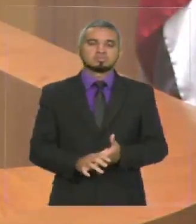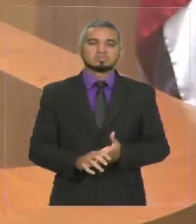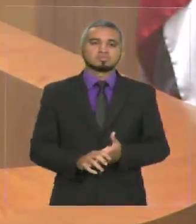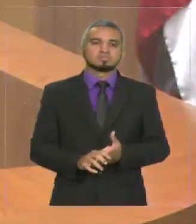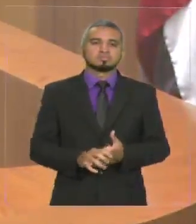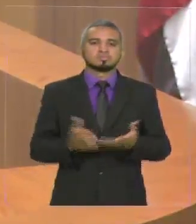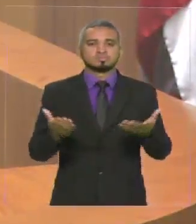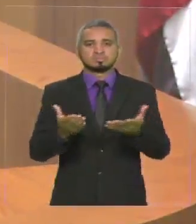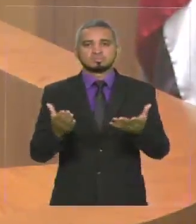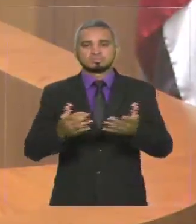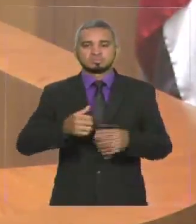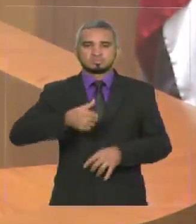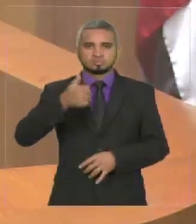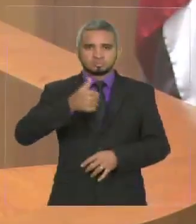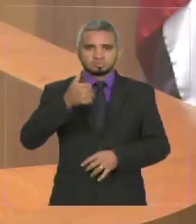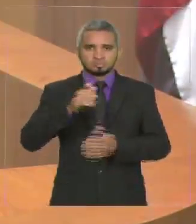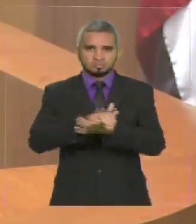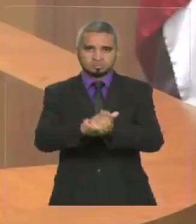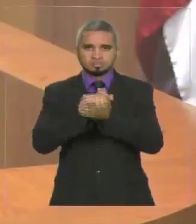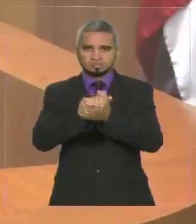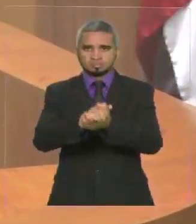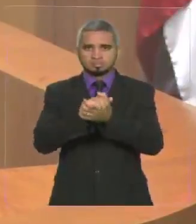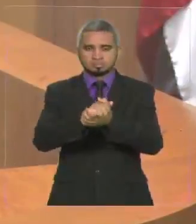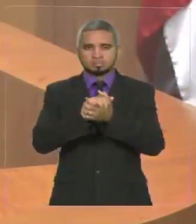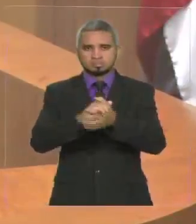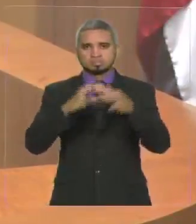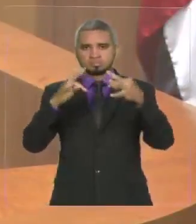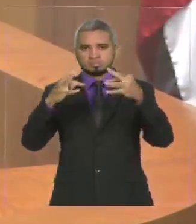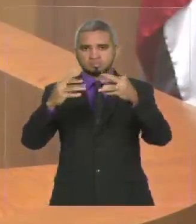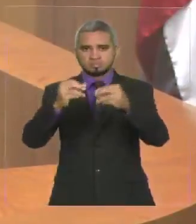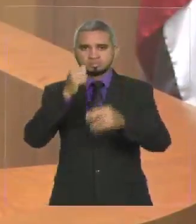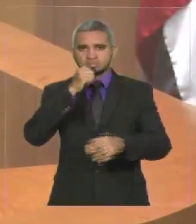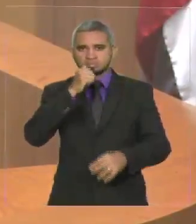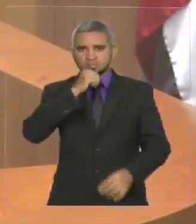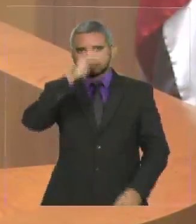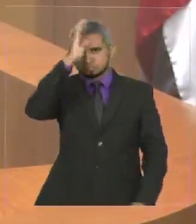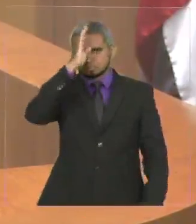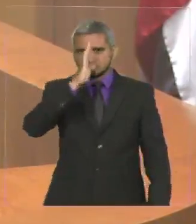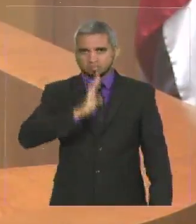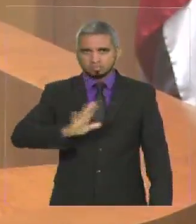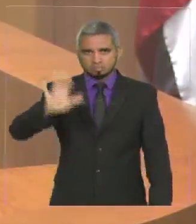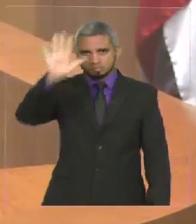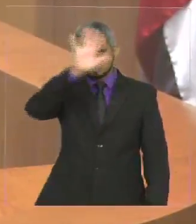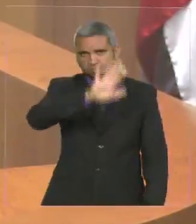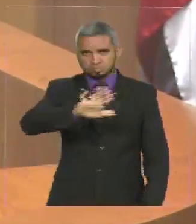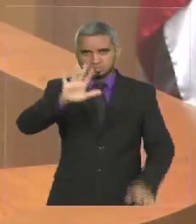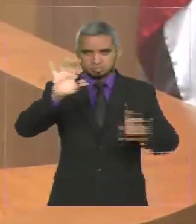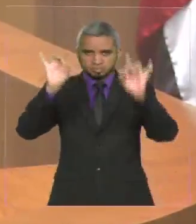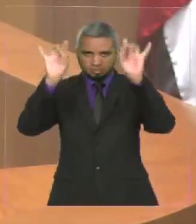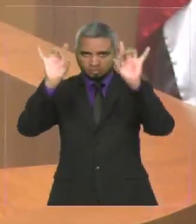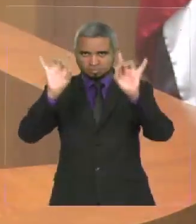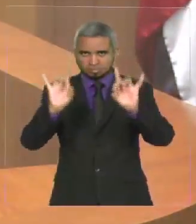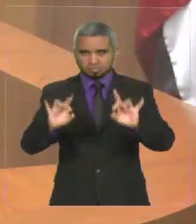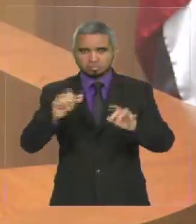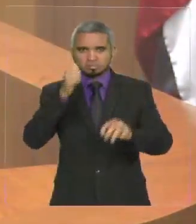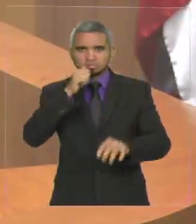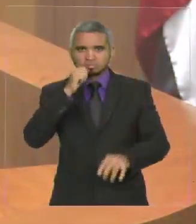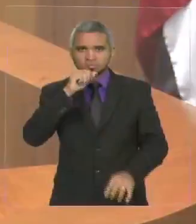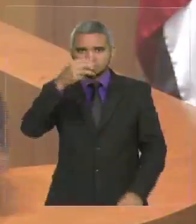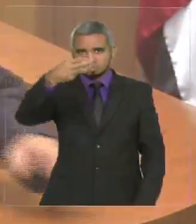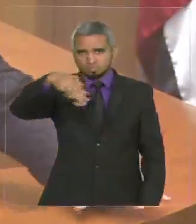todas as mulheres do nosso país, em especial do nosso Estado, em nome das deputadas aqui presentes, deputada Ana do